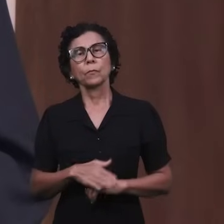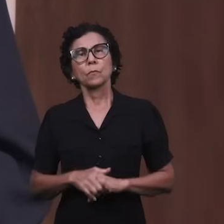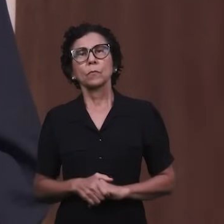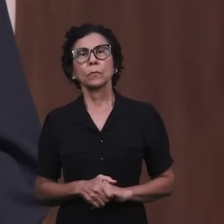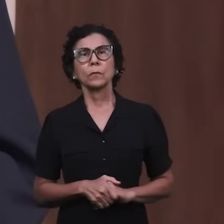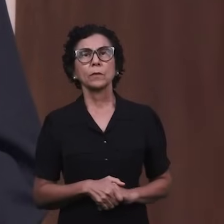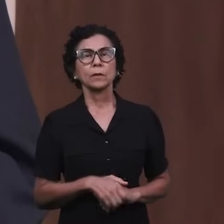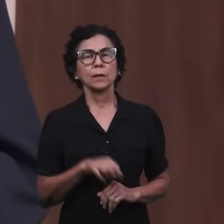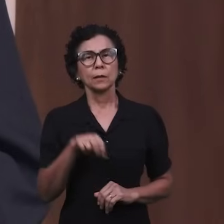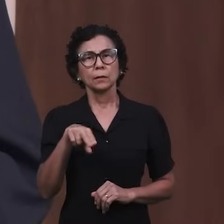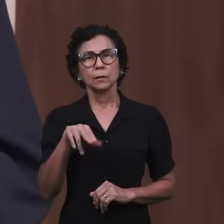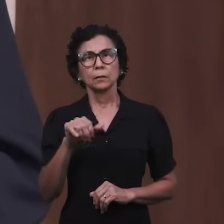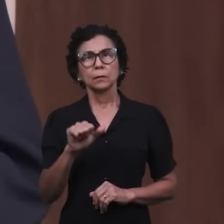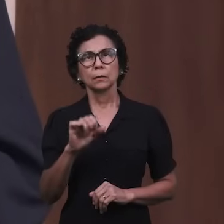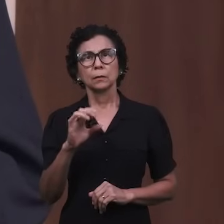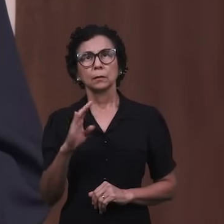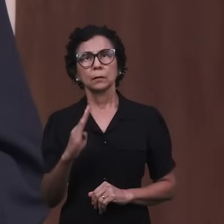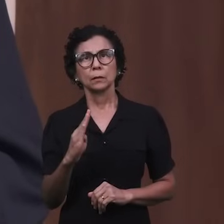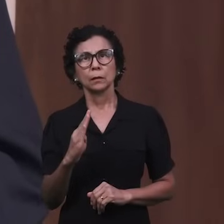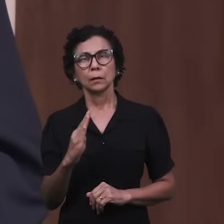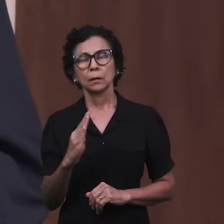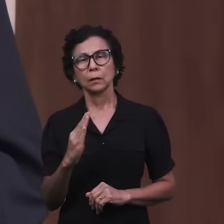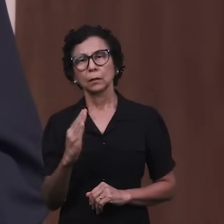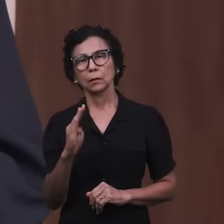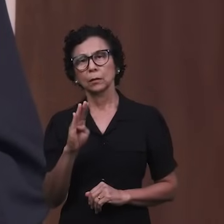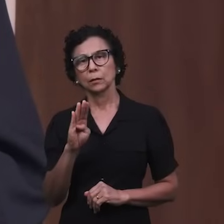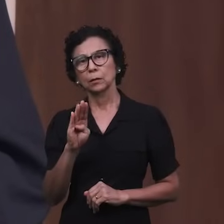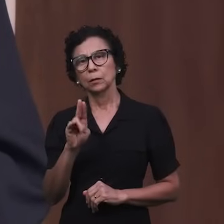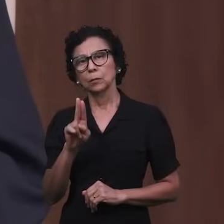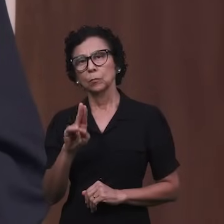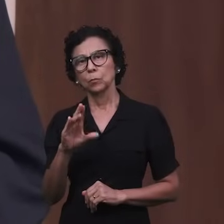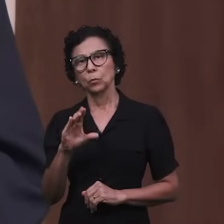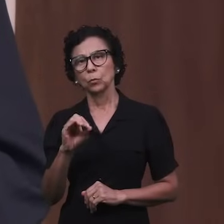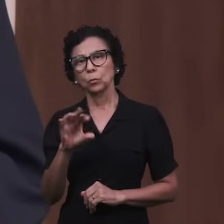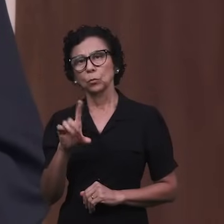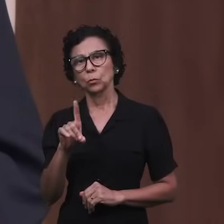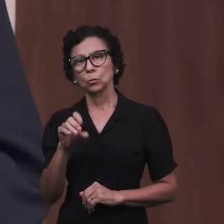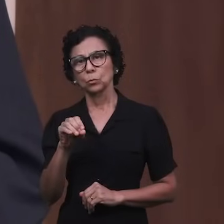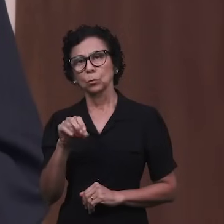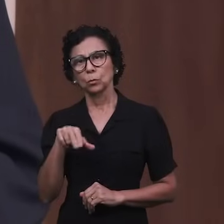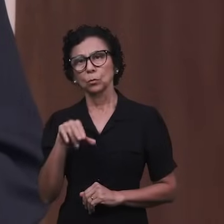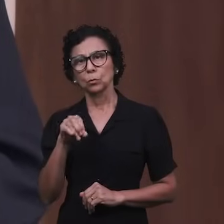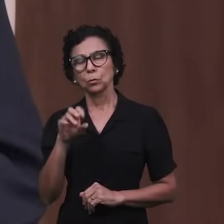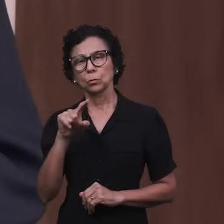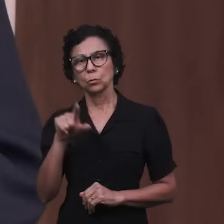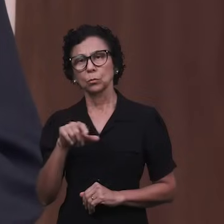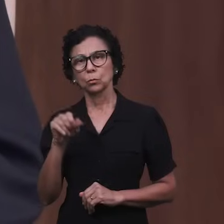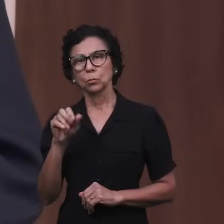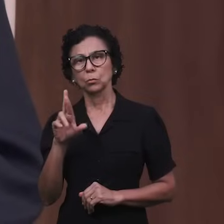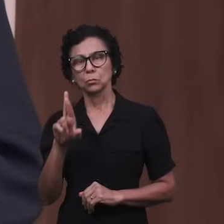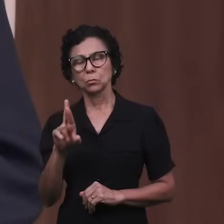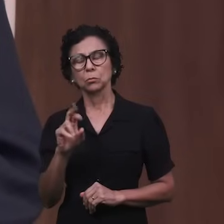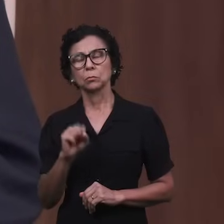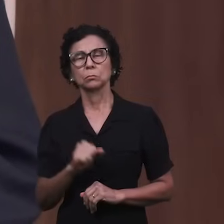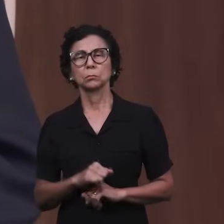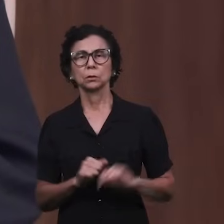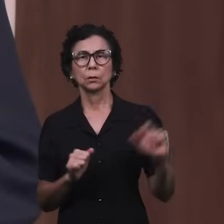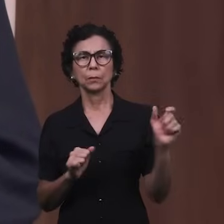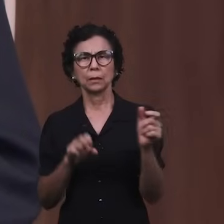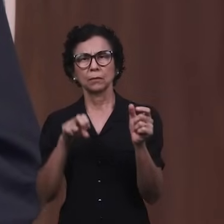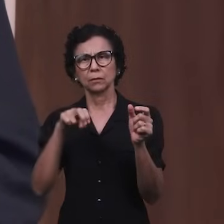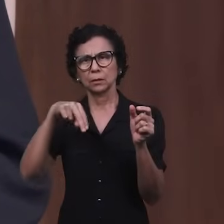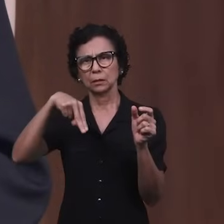Nós falamos que Nabucodonosor, o nome dele vem do deus Nabu ou Nebo, não é? E